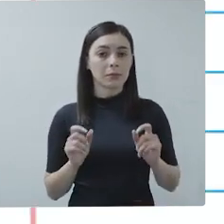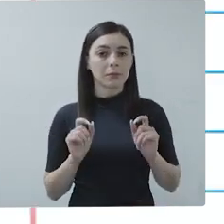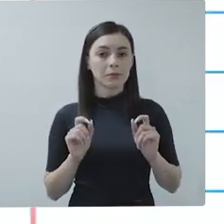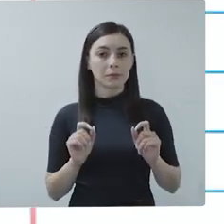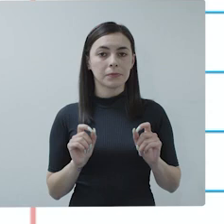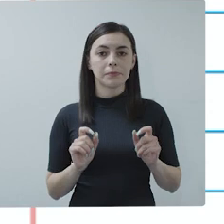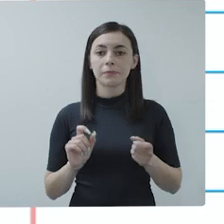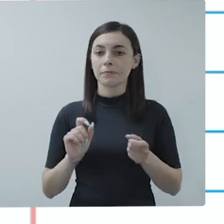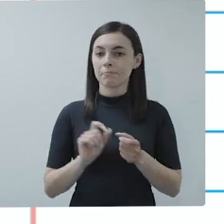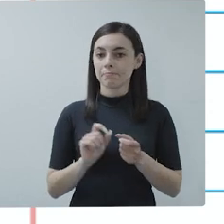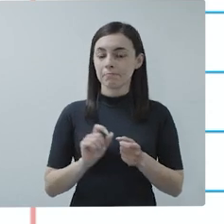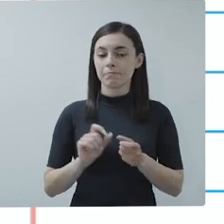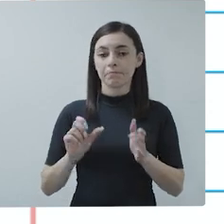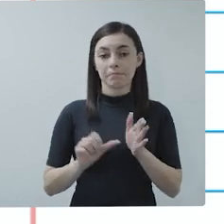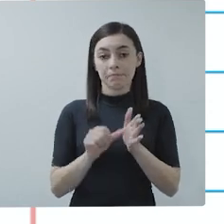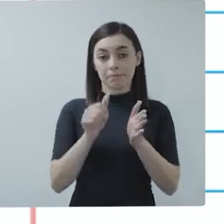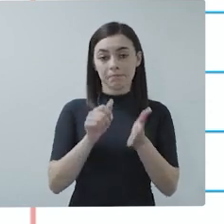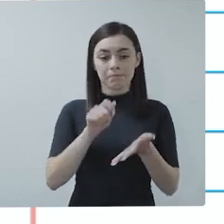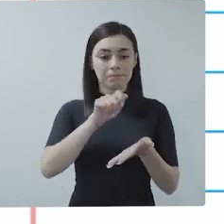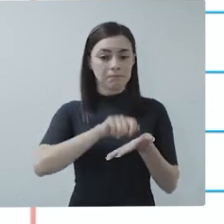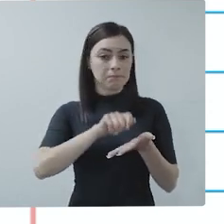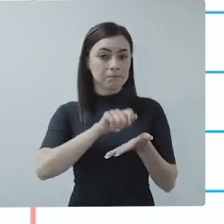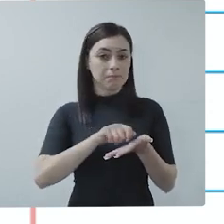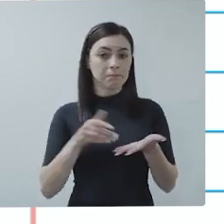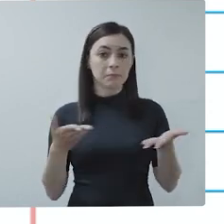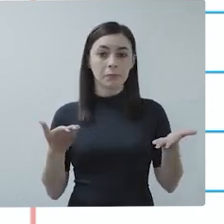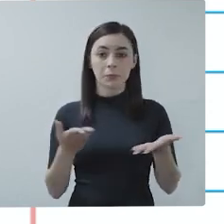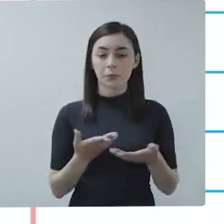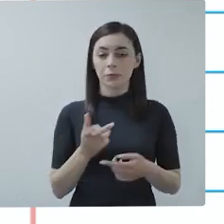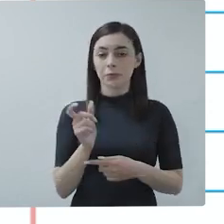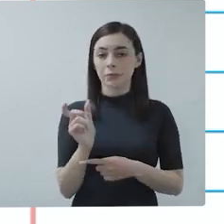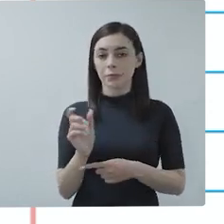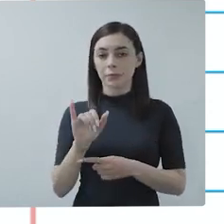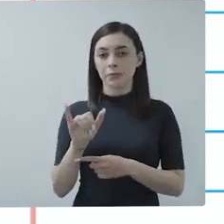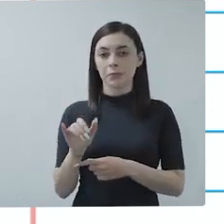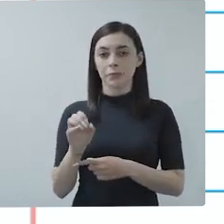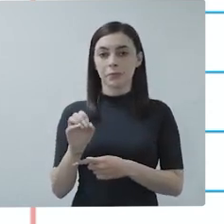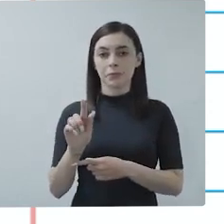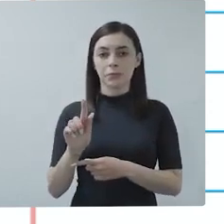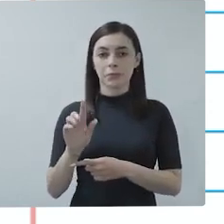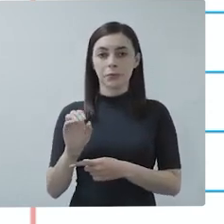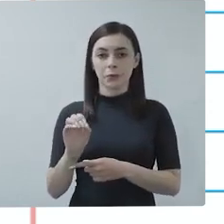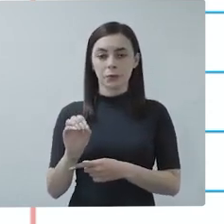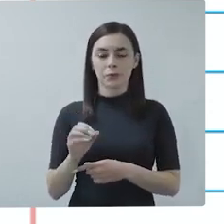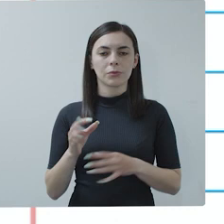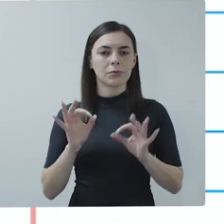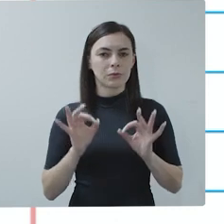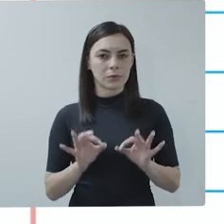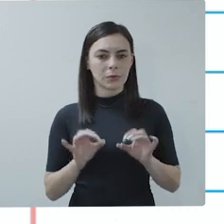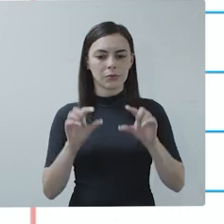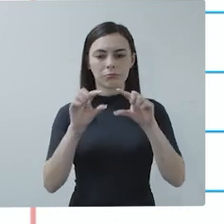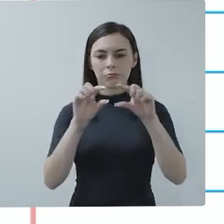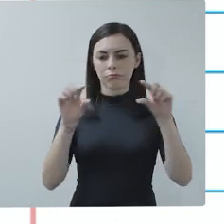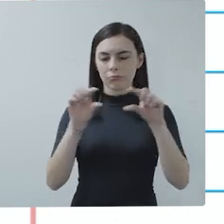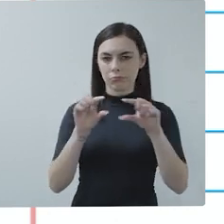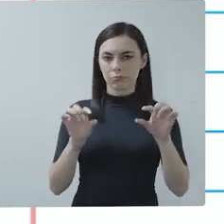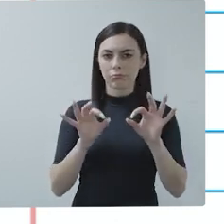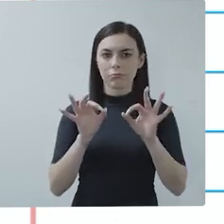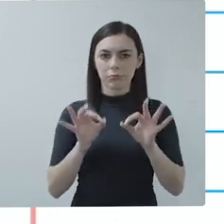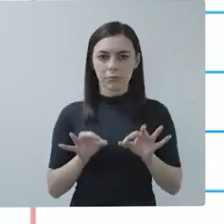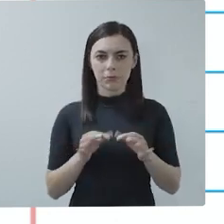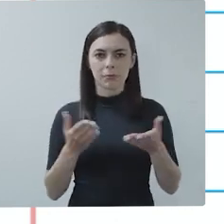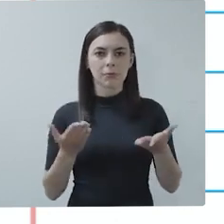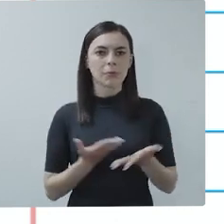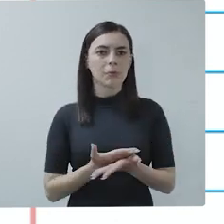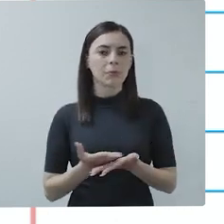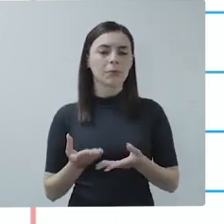fazer nosso primeiro registro de hoje com a palavra jogo. Na linha, tudo certinho. Então, vamos lá. Vamos